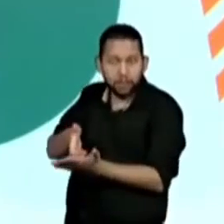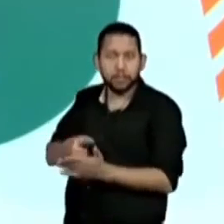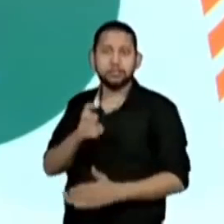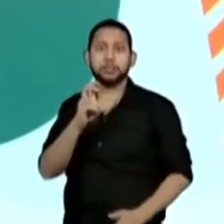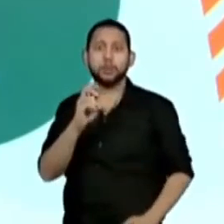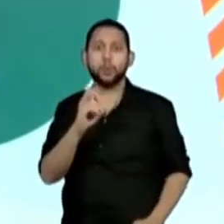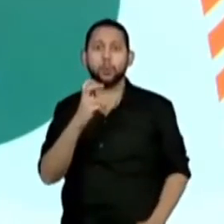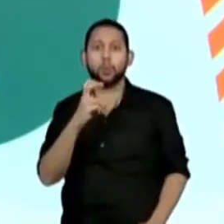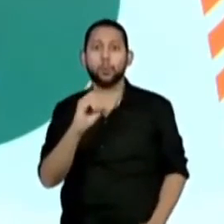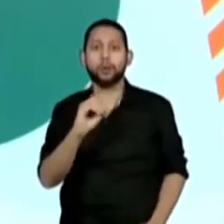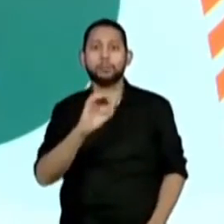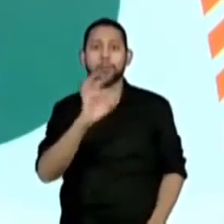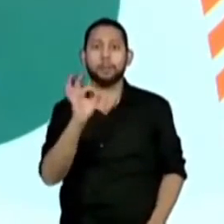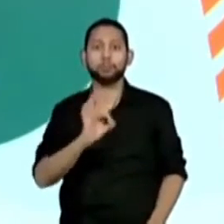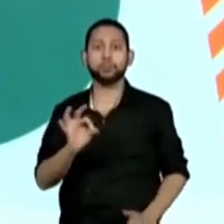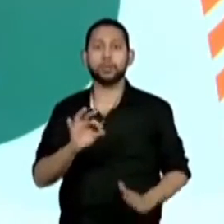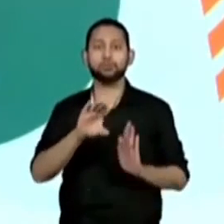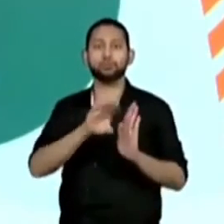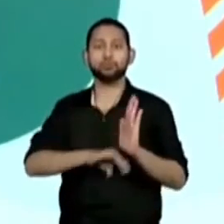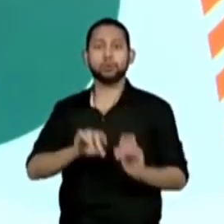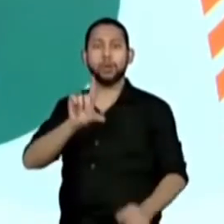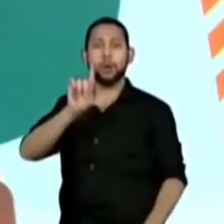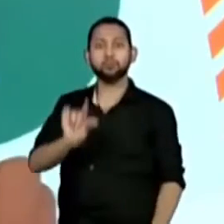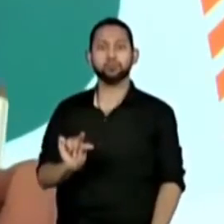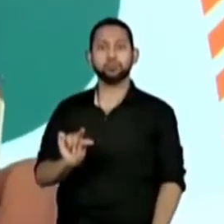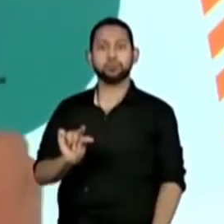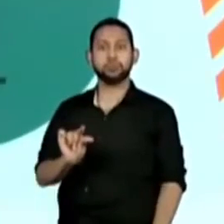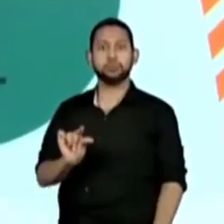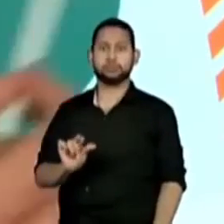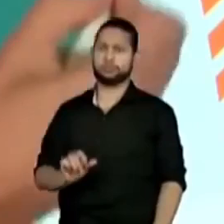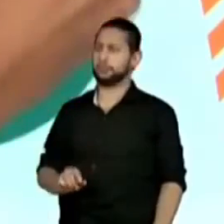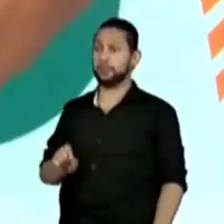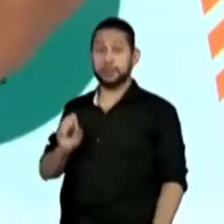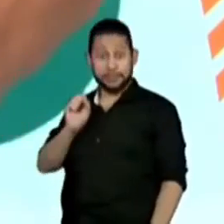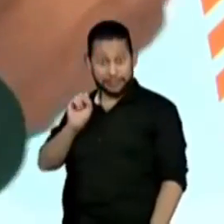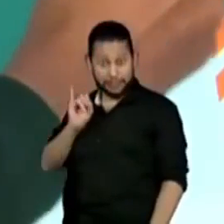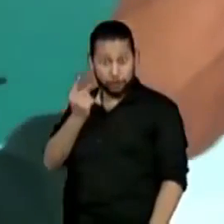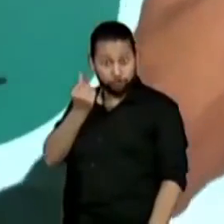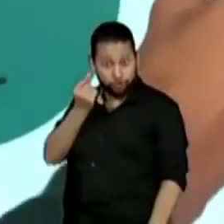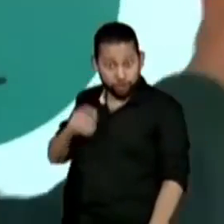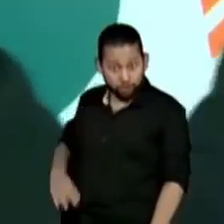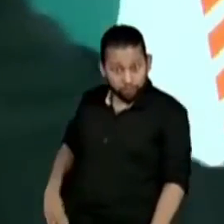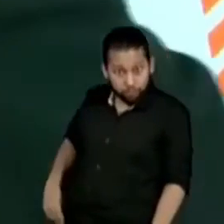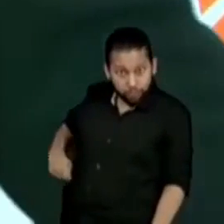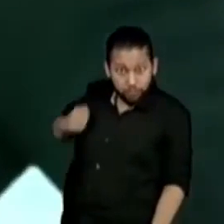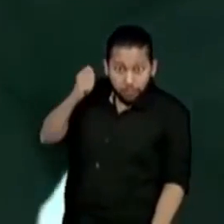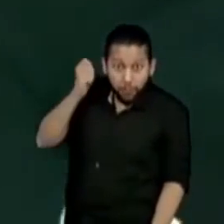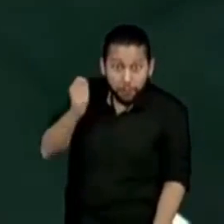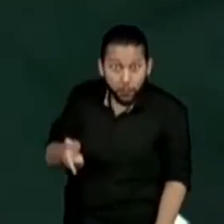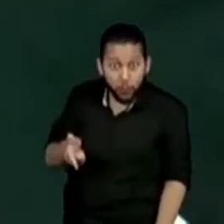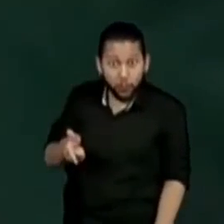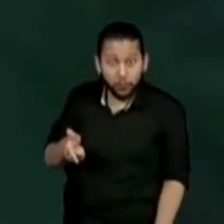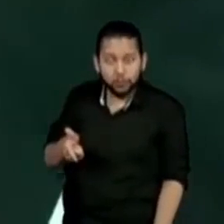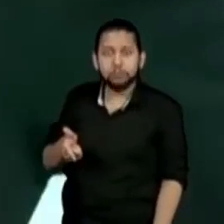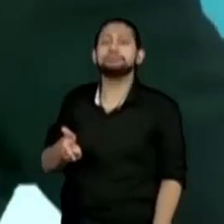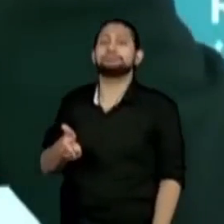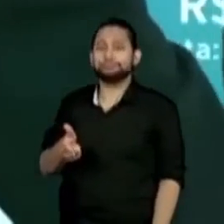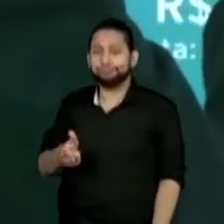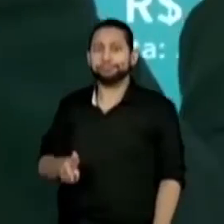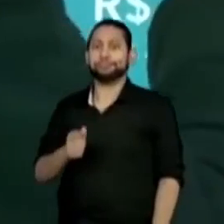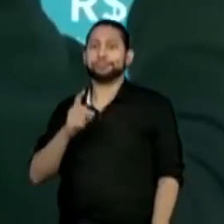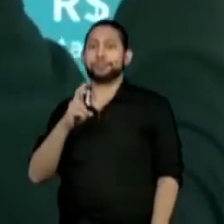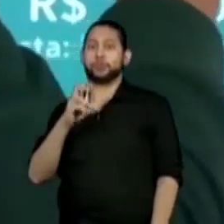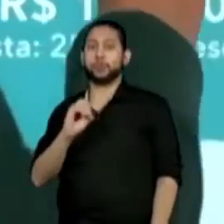desconto temos então R 50% de desconto no pagamento à vista temos aqui a nossa segunda